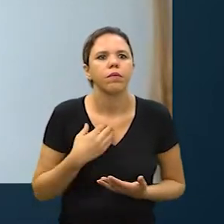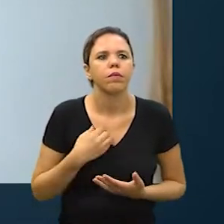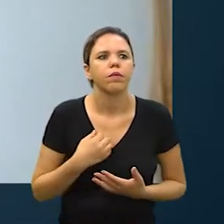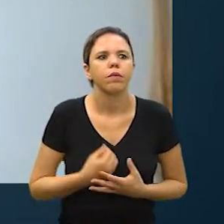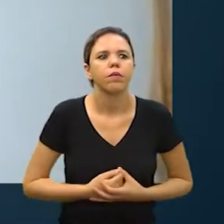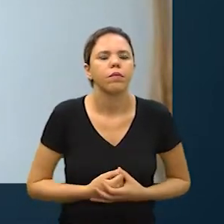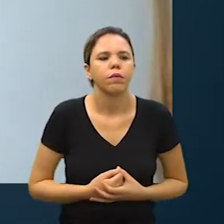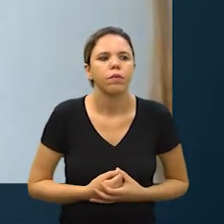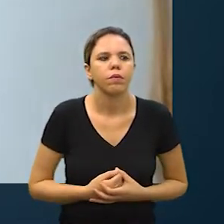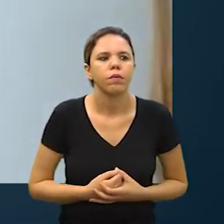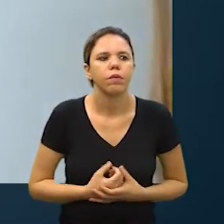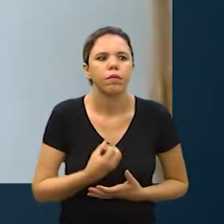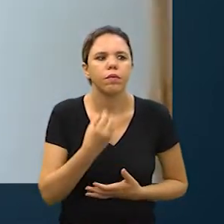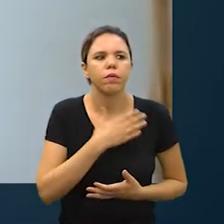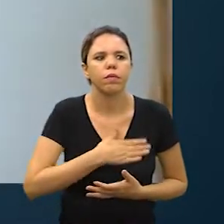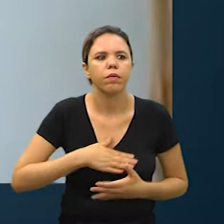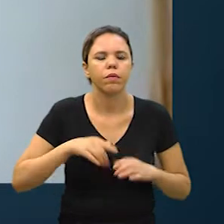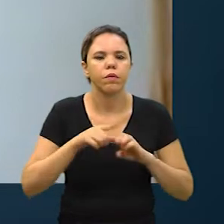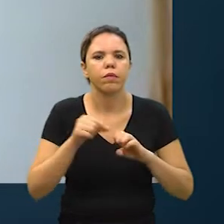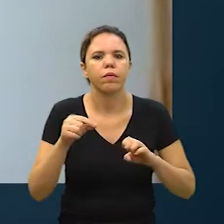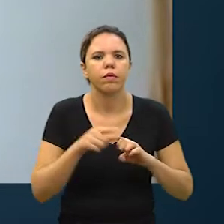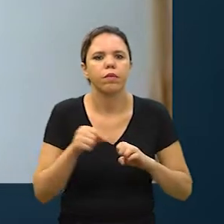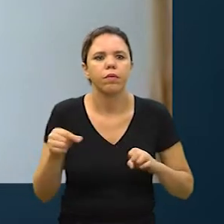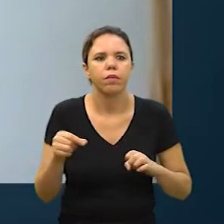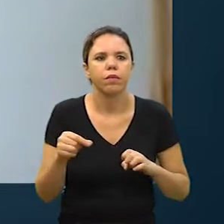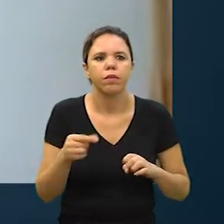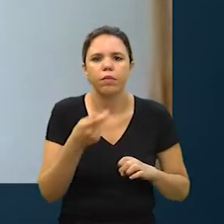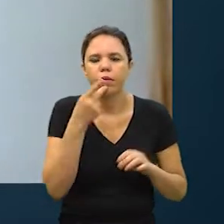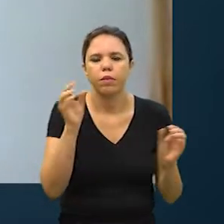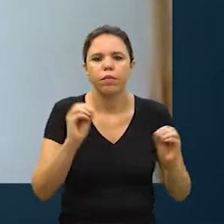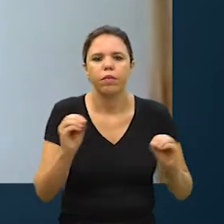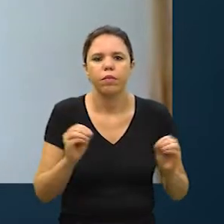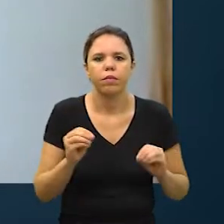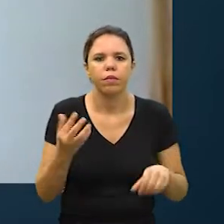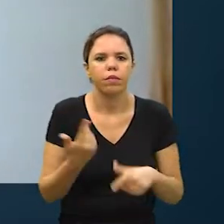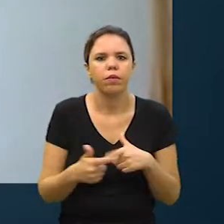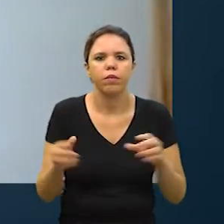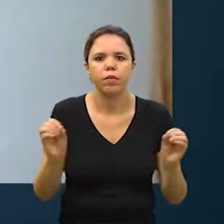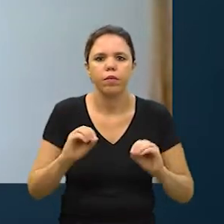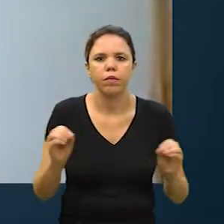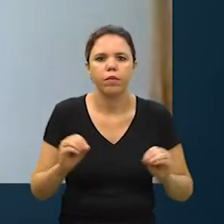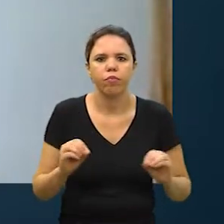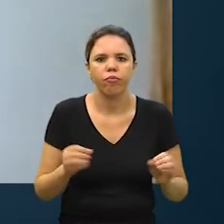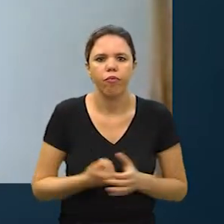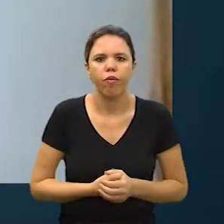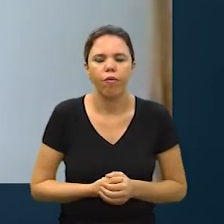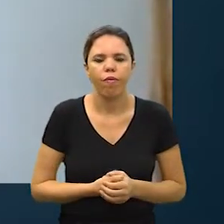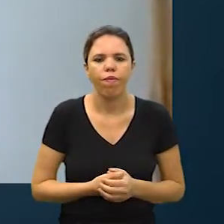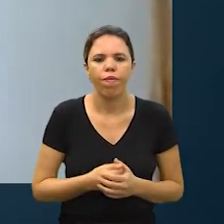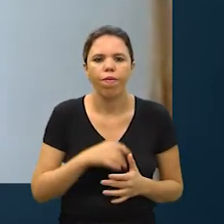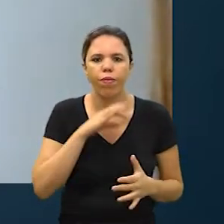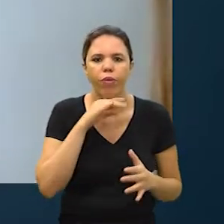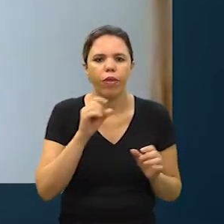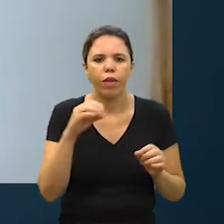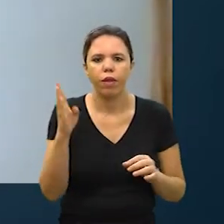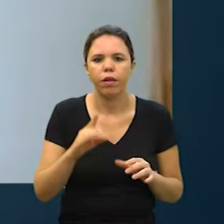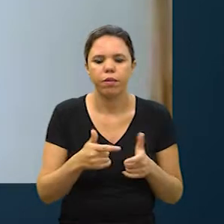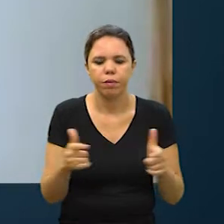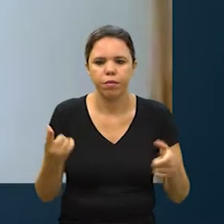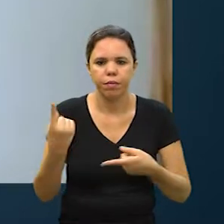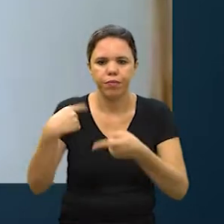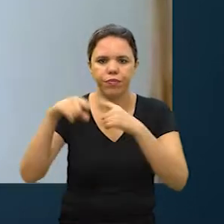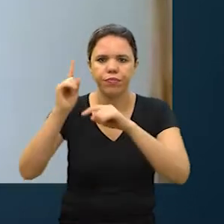num momento muito bom para empreender. Não se falava em crise, não se falava de nada ruim, a gente só via um